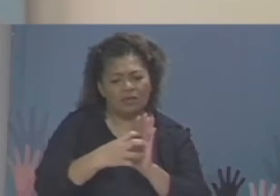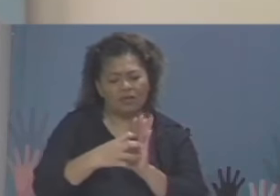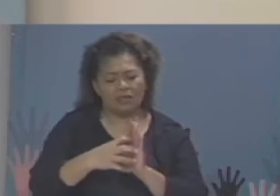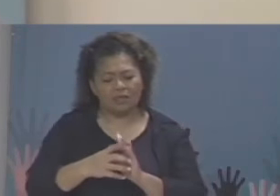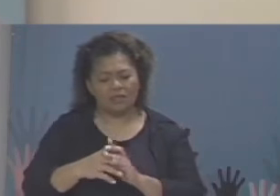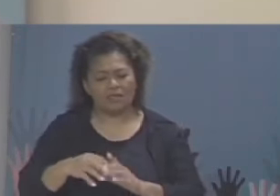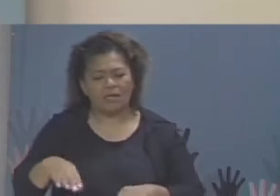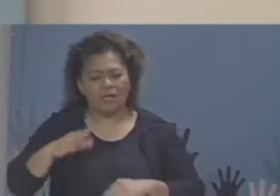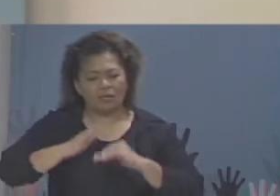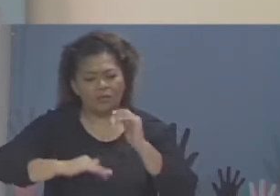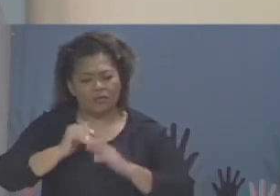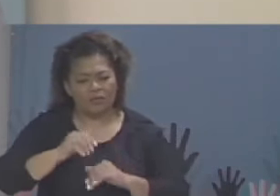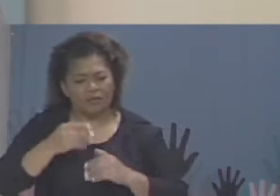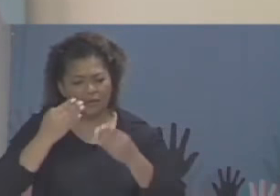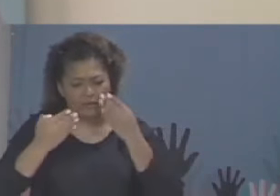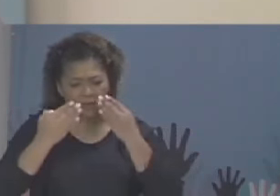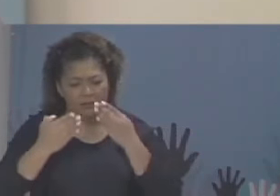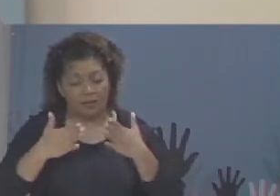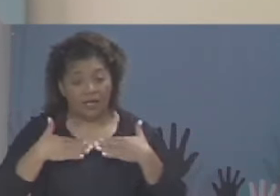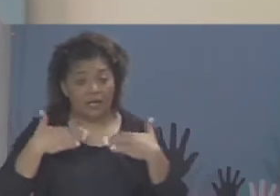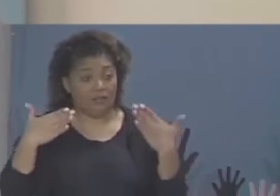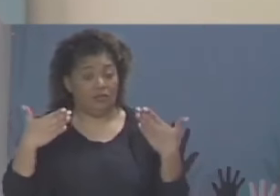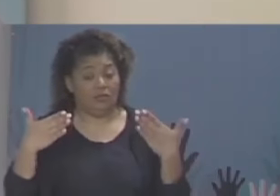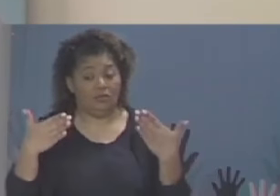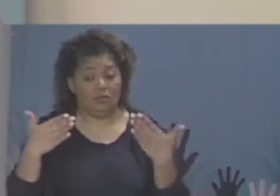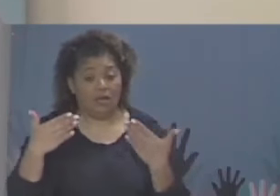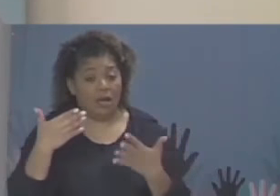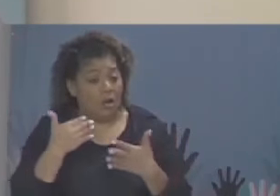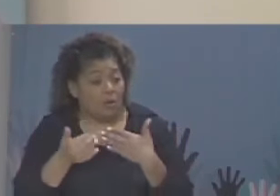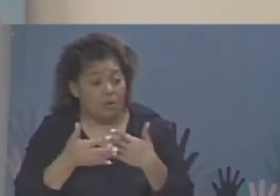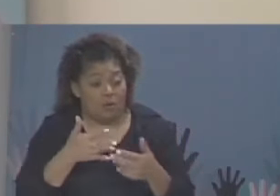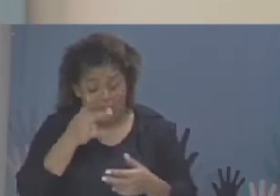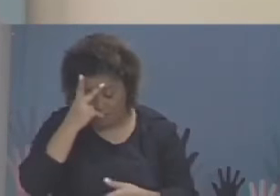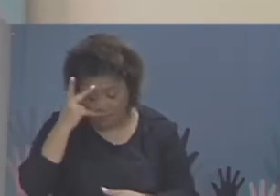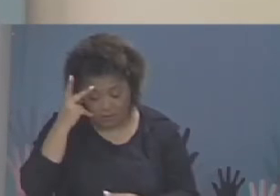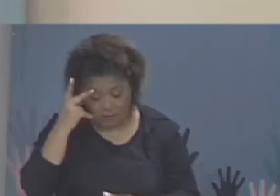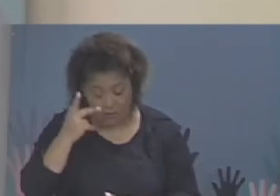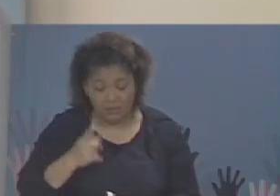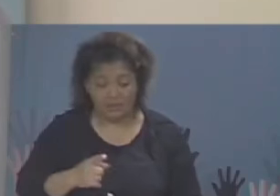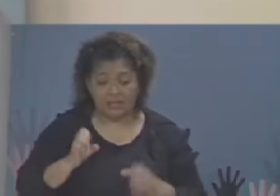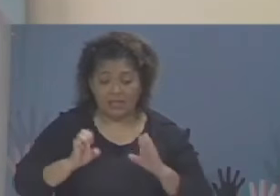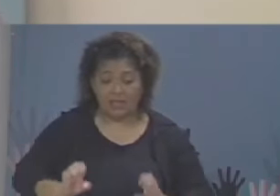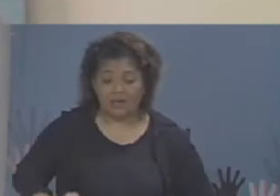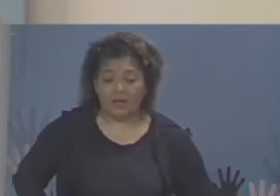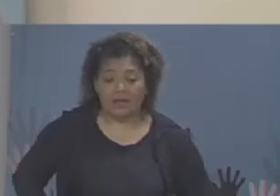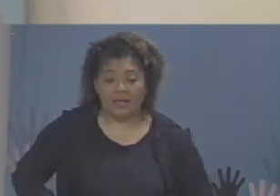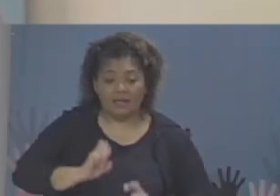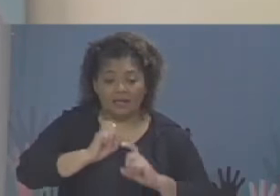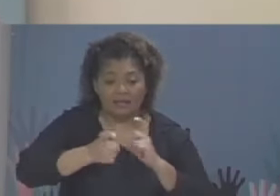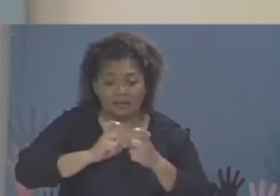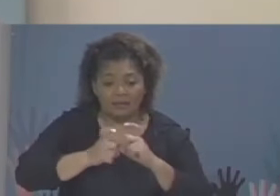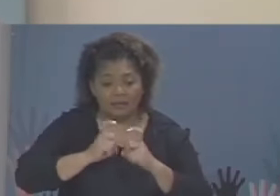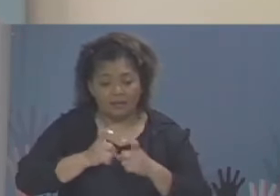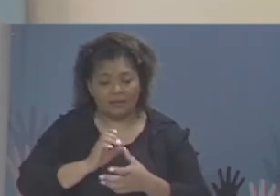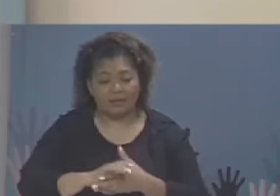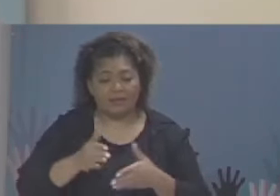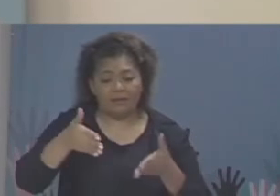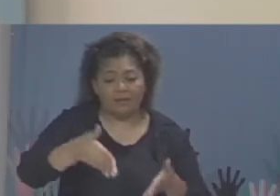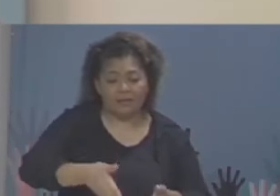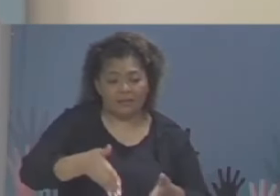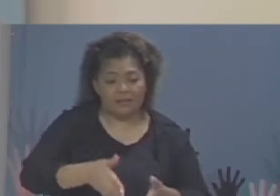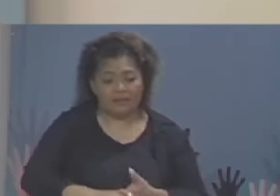categoria que assusta qualquer livro de bons modos administrativos. Não é democrático, não é representativo, não é